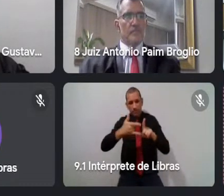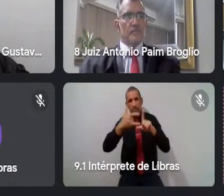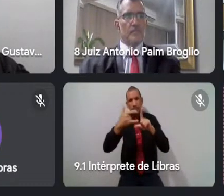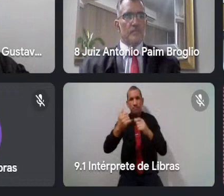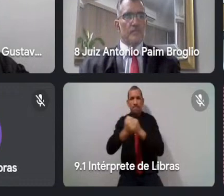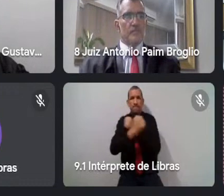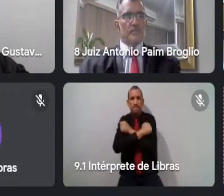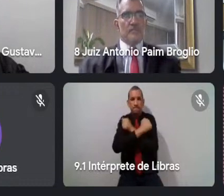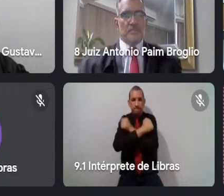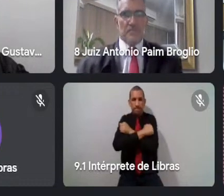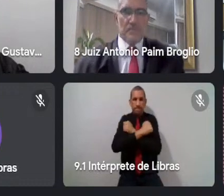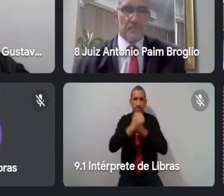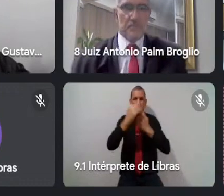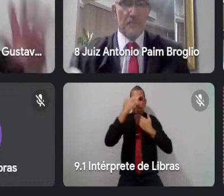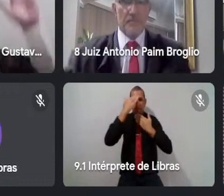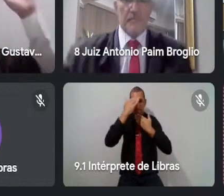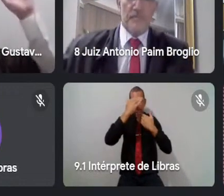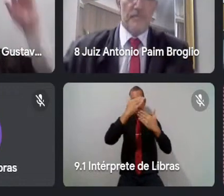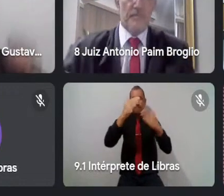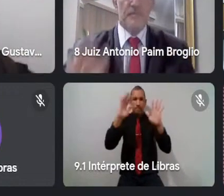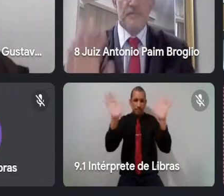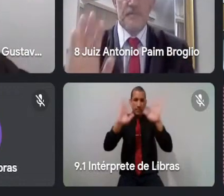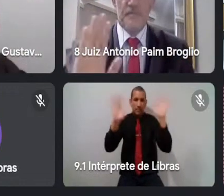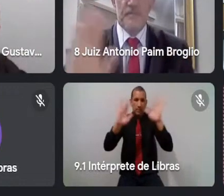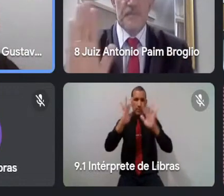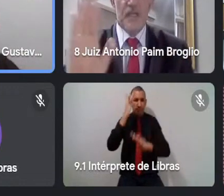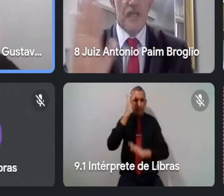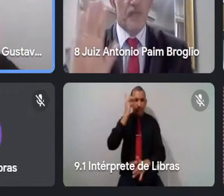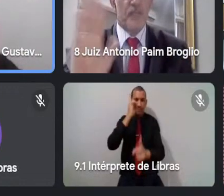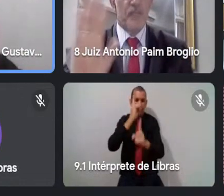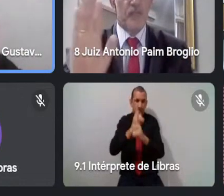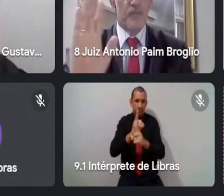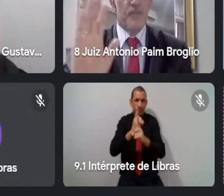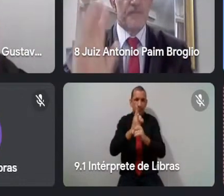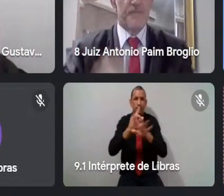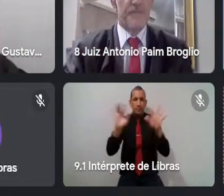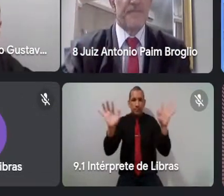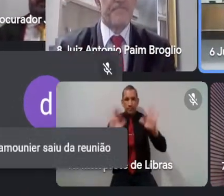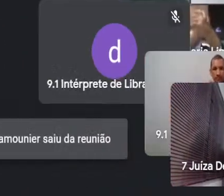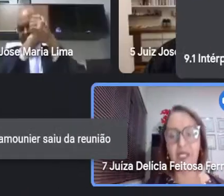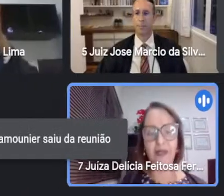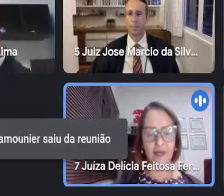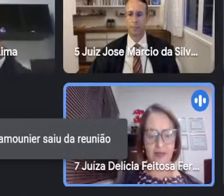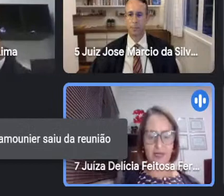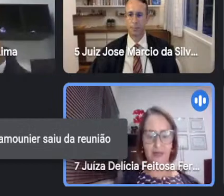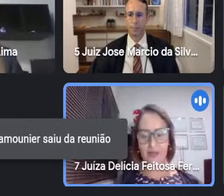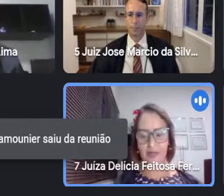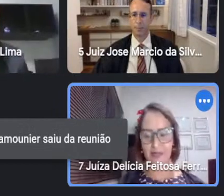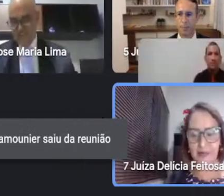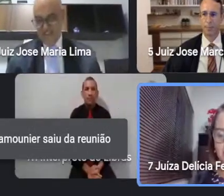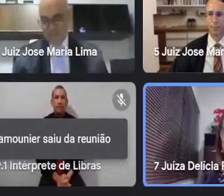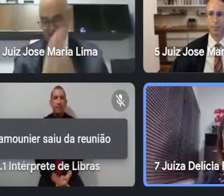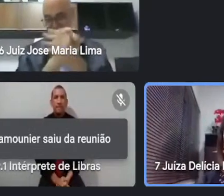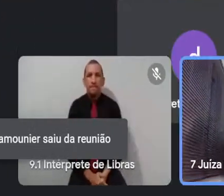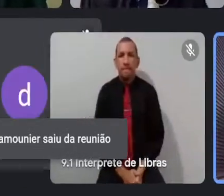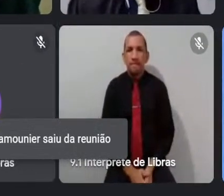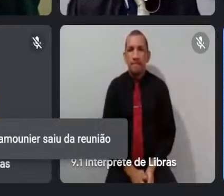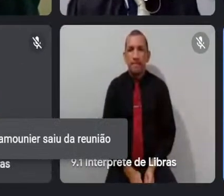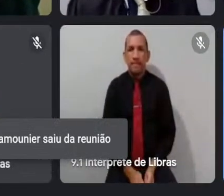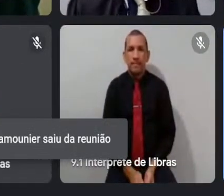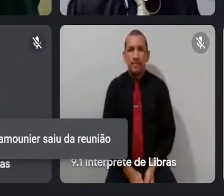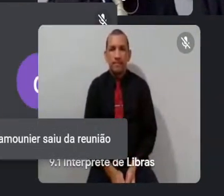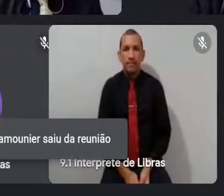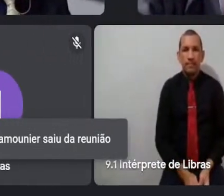abraço a todos muito obrigado até amanhã boa noite amor tava lá amanhã né